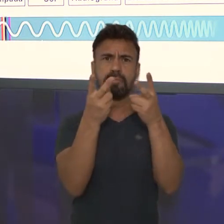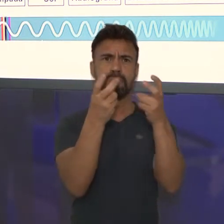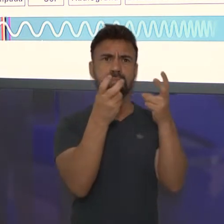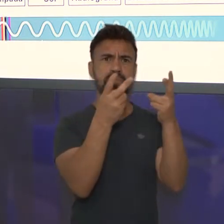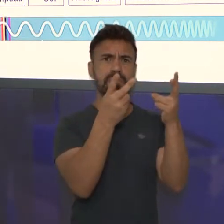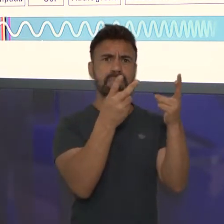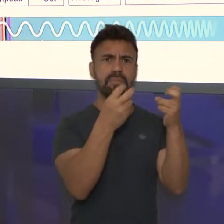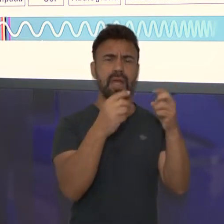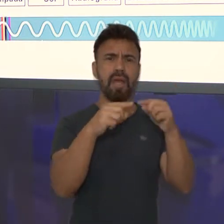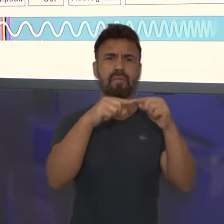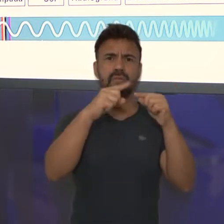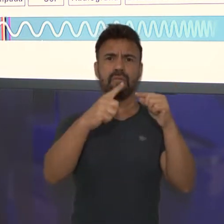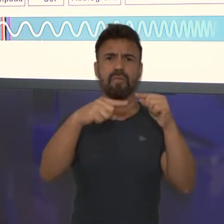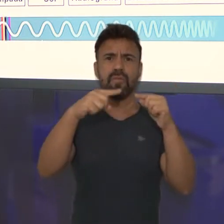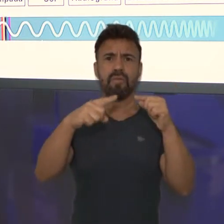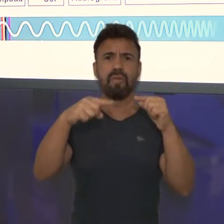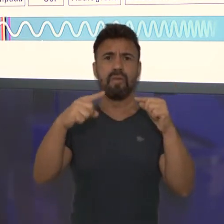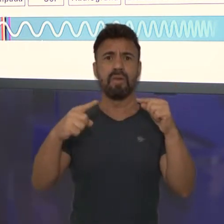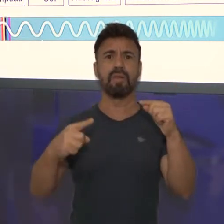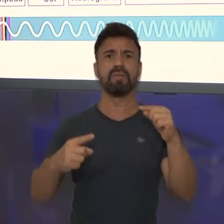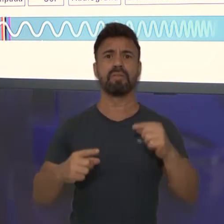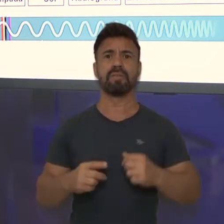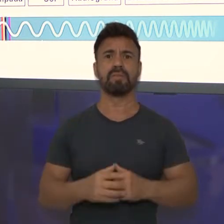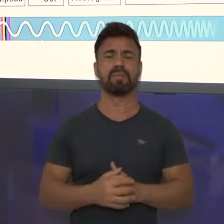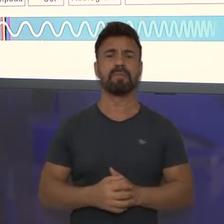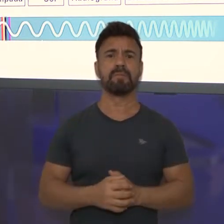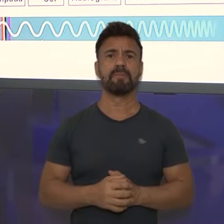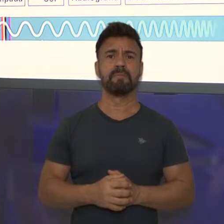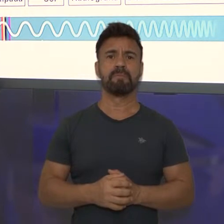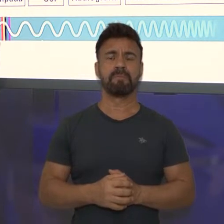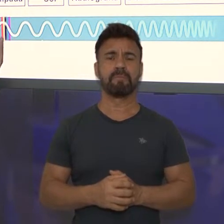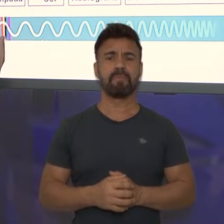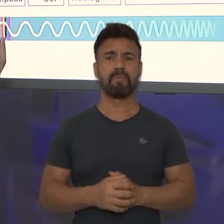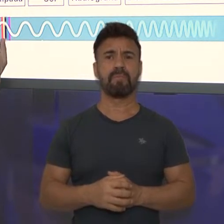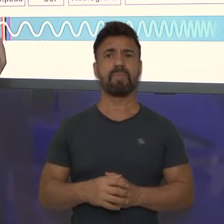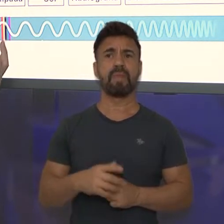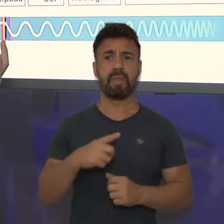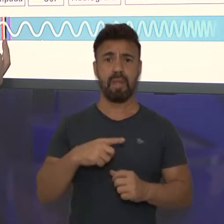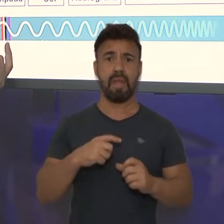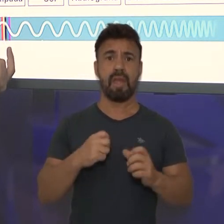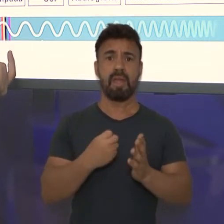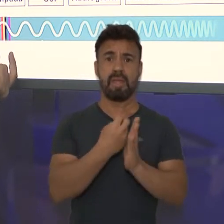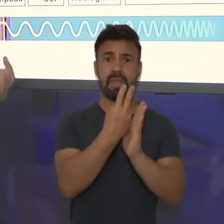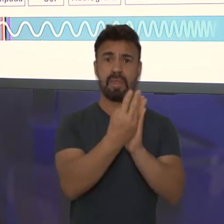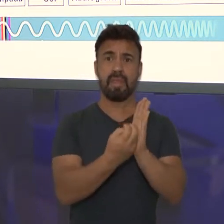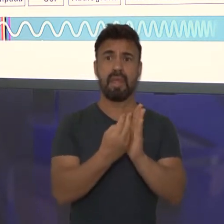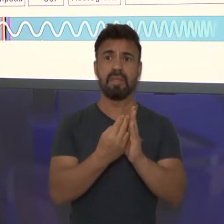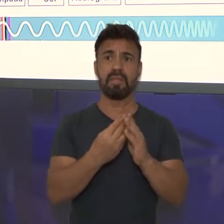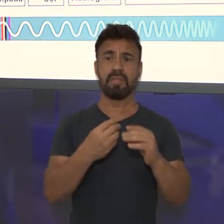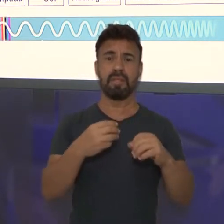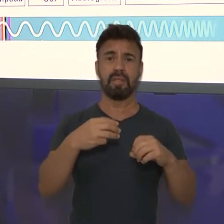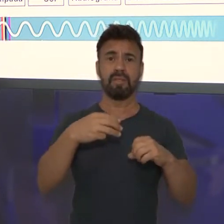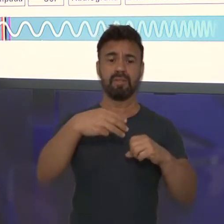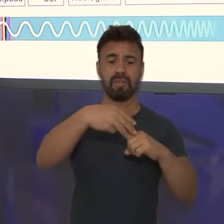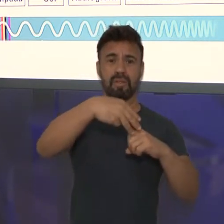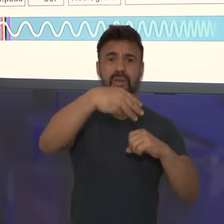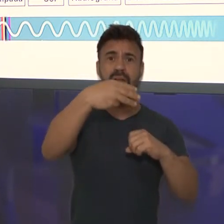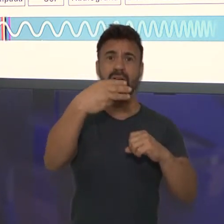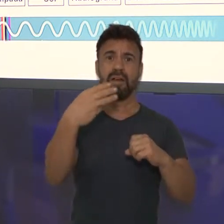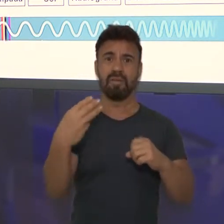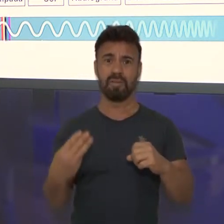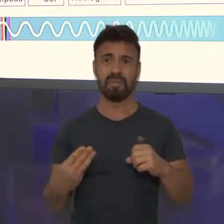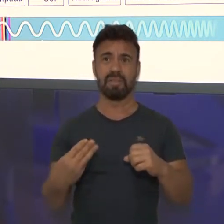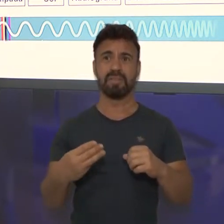as frequências desse tipo de onda eletromagnética. Então aqui tem esse desenhozinho do arco-íris, e se lembra, tá? Esse